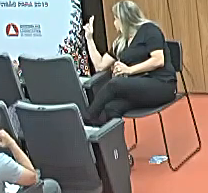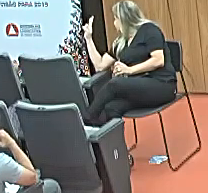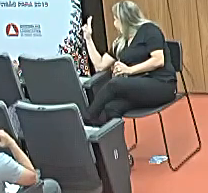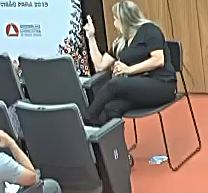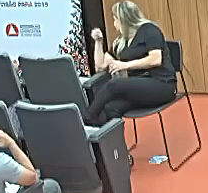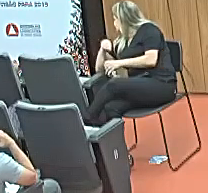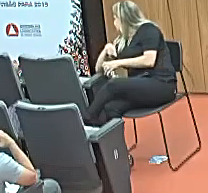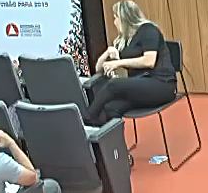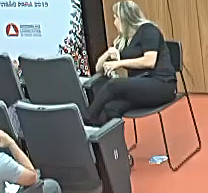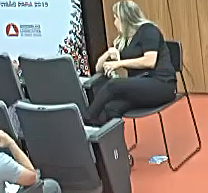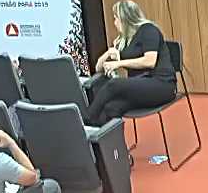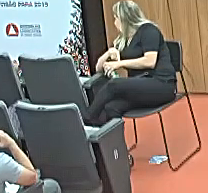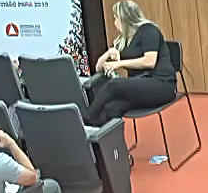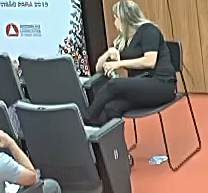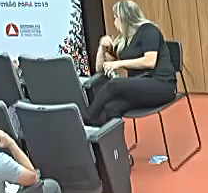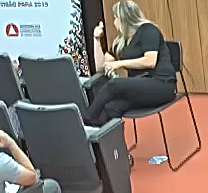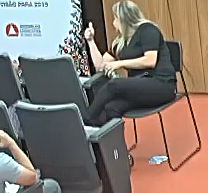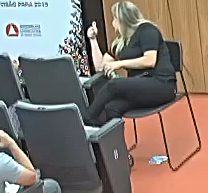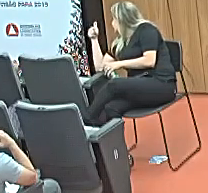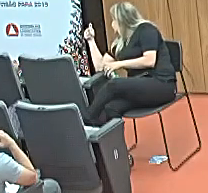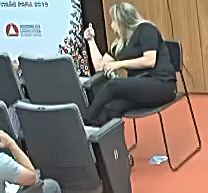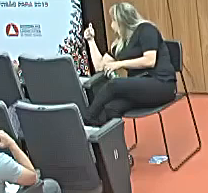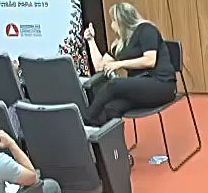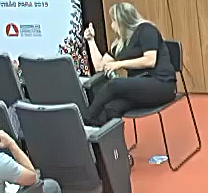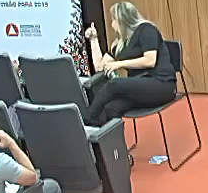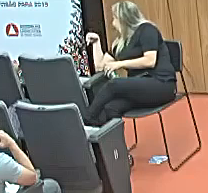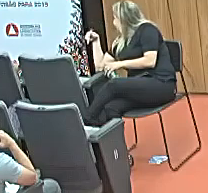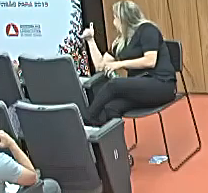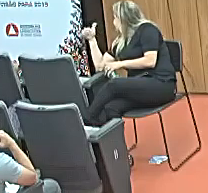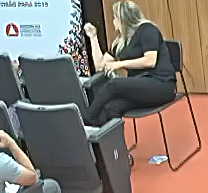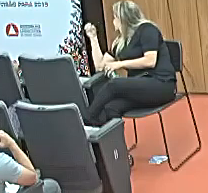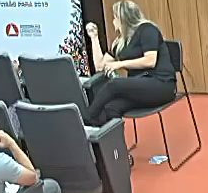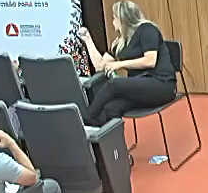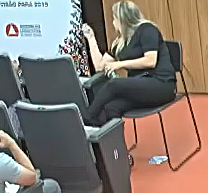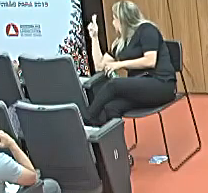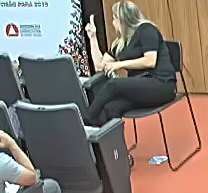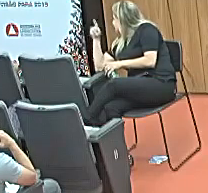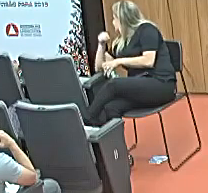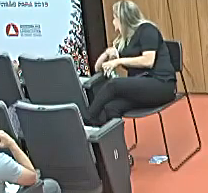garantia de renda ocupação nem a cadeia da apicultura